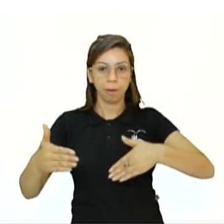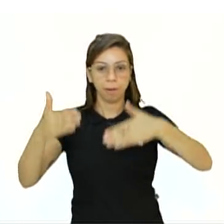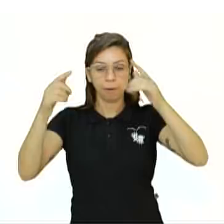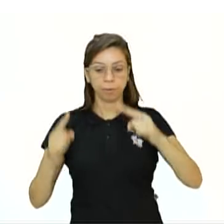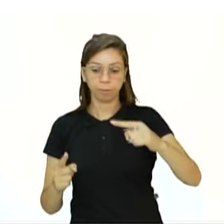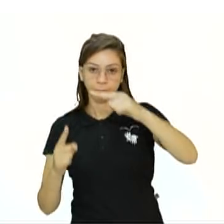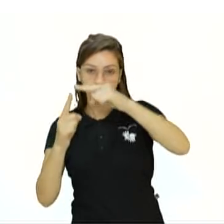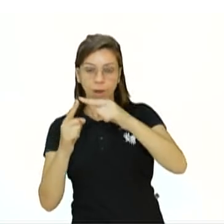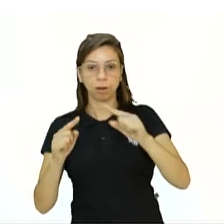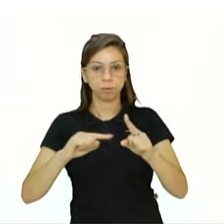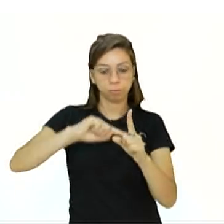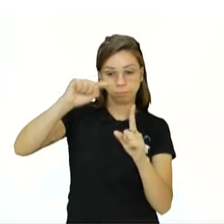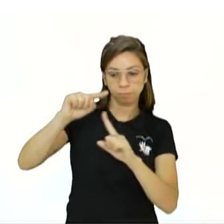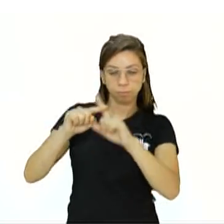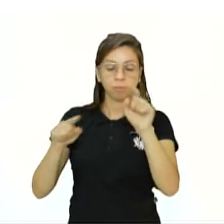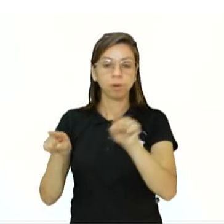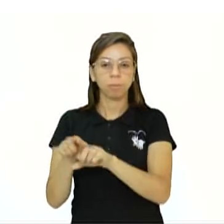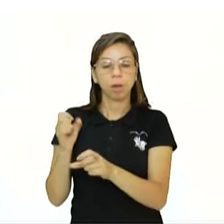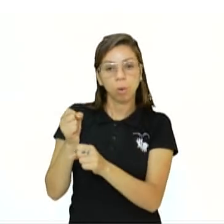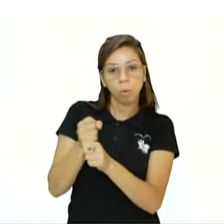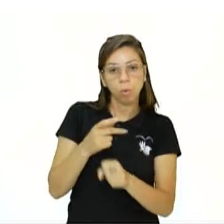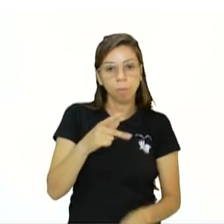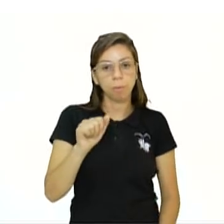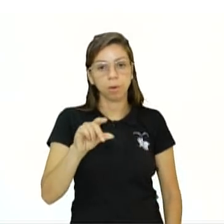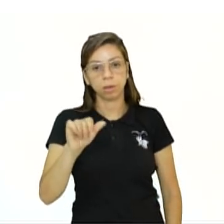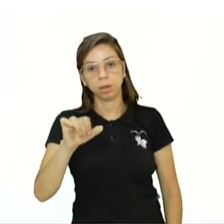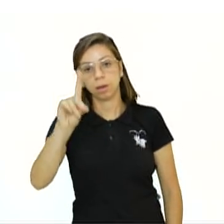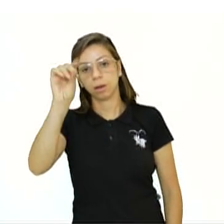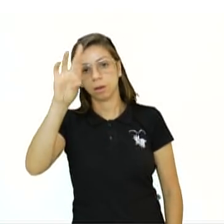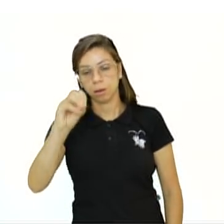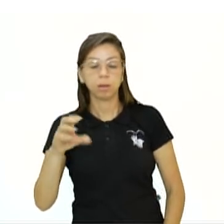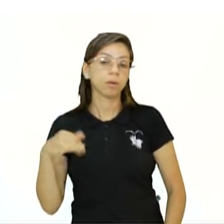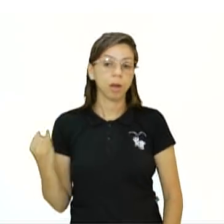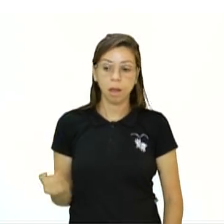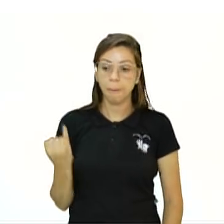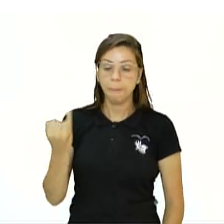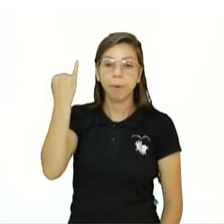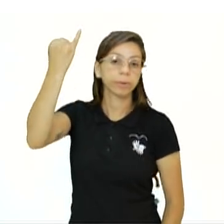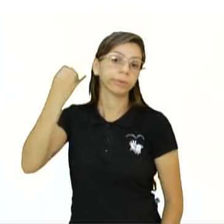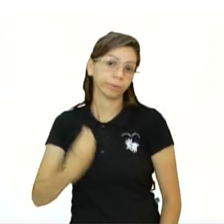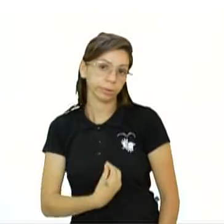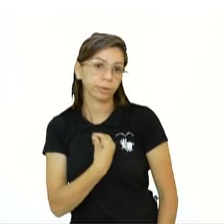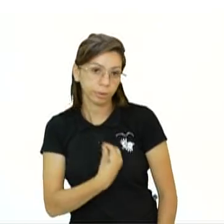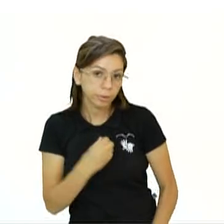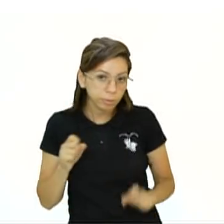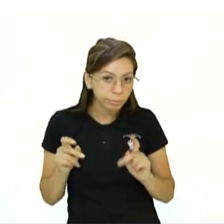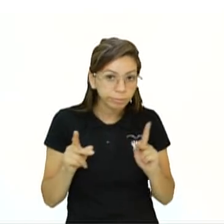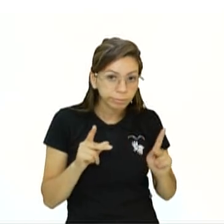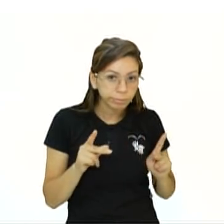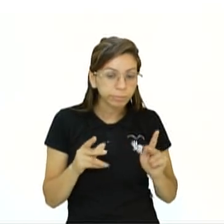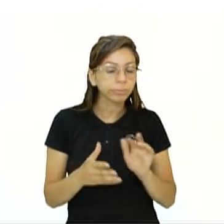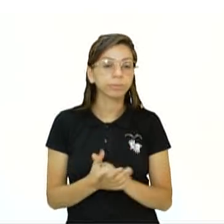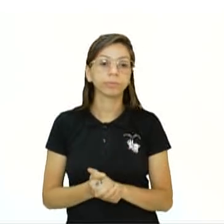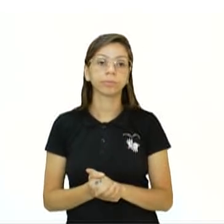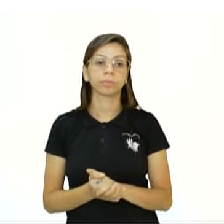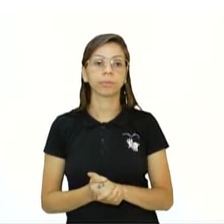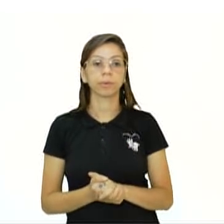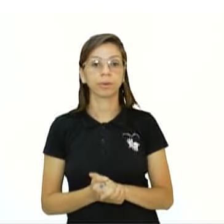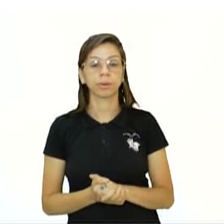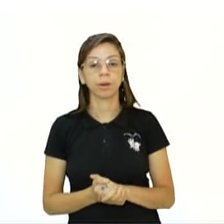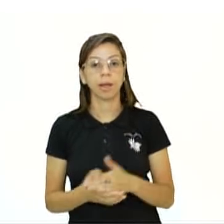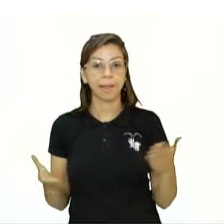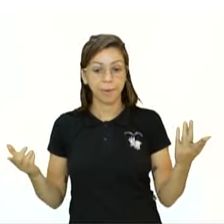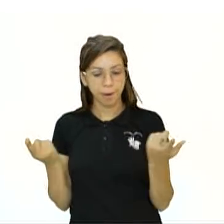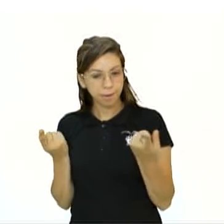arestas, construímos os poliedros e vimos a importância deles na nossa vida. Não é mesmo? Agora vem